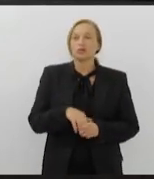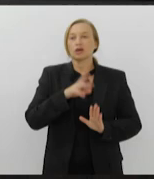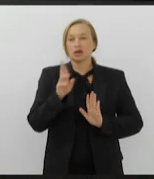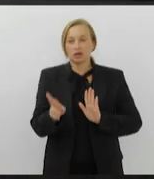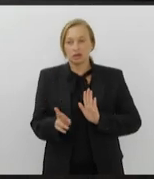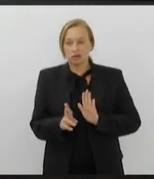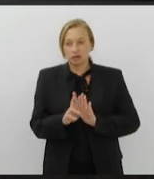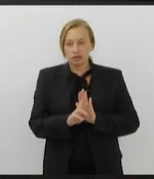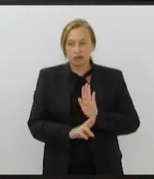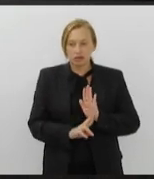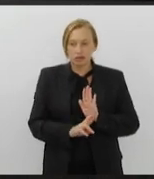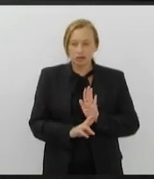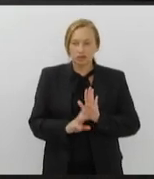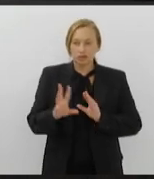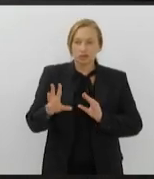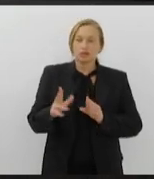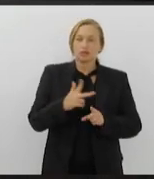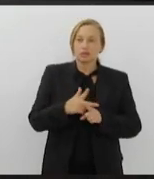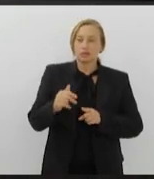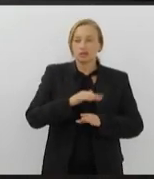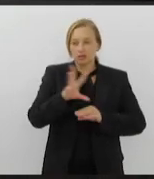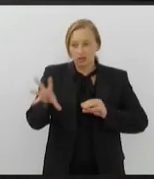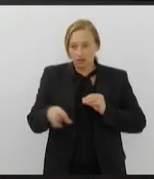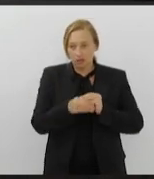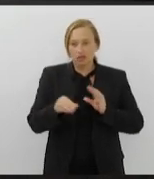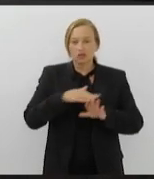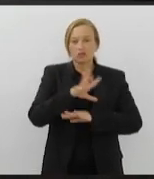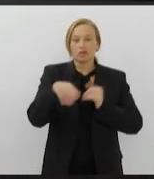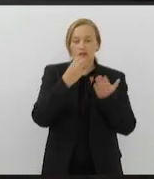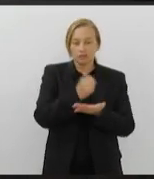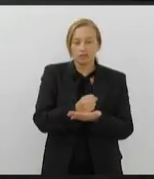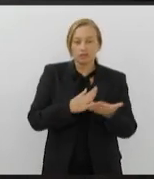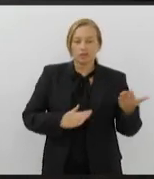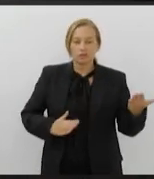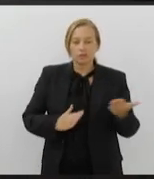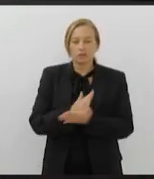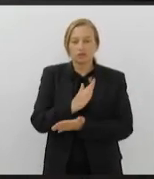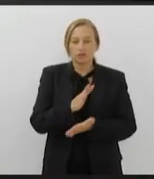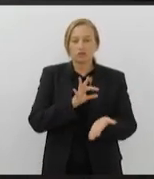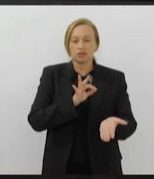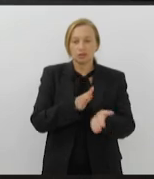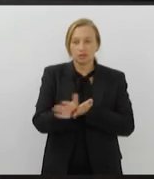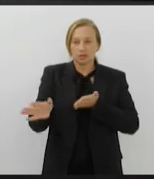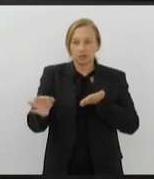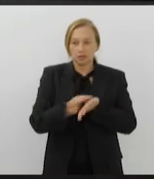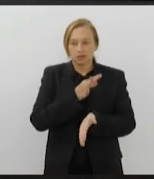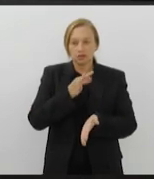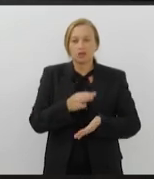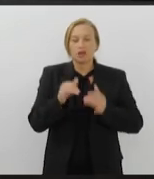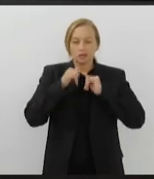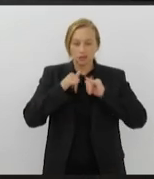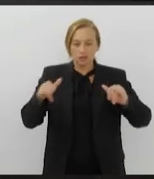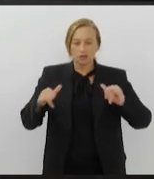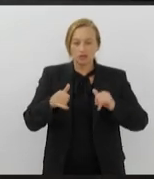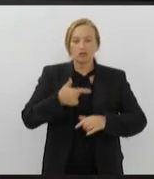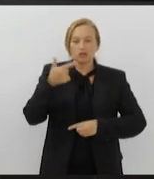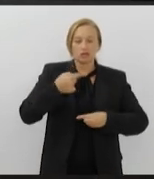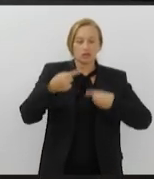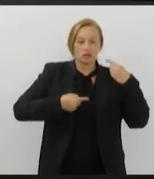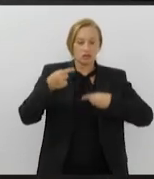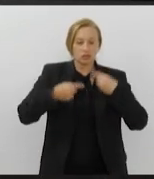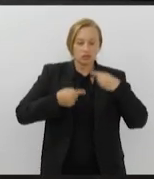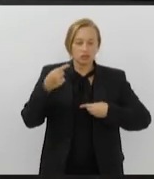do vencido, assim emendado. Os senhores que aprovam, permaneçam como estão. Aprovado. Vai autógrafo. Anuncio, em segunda